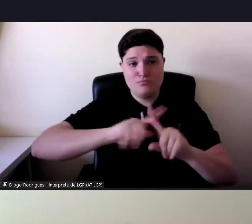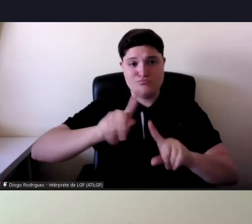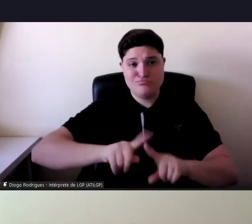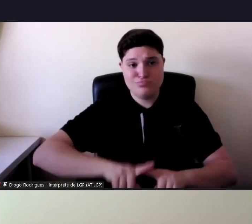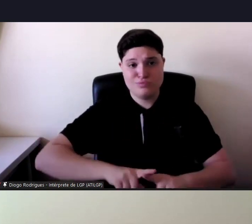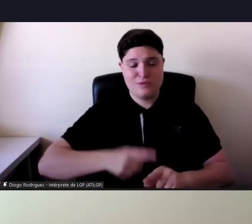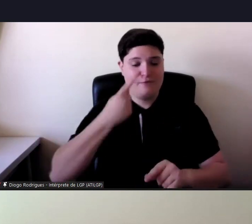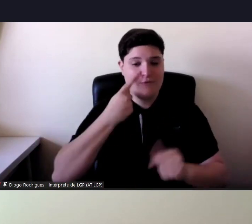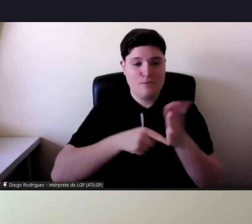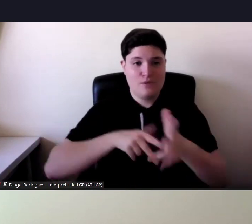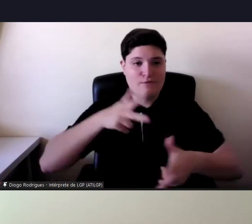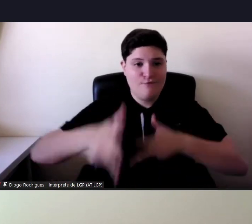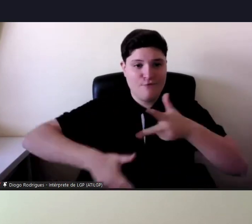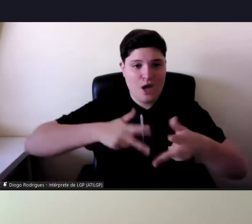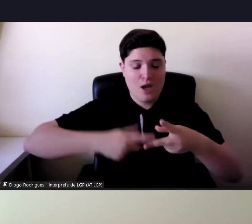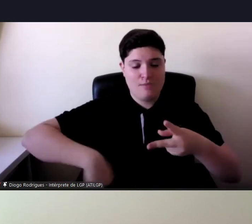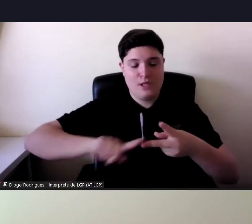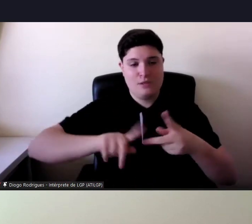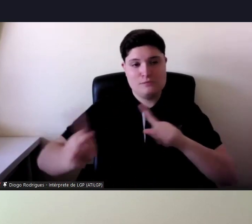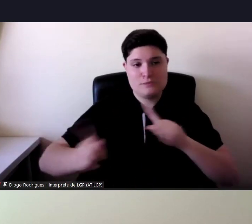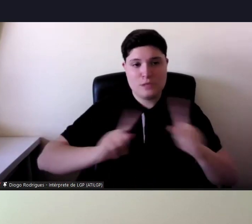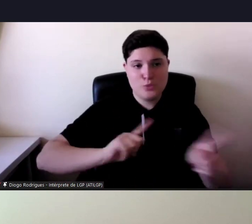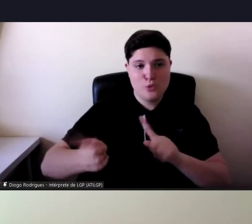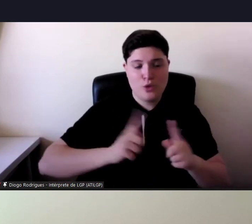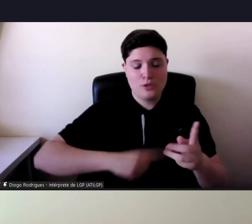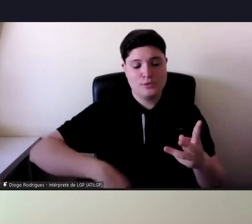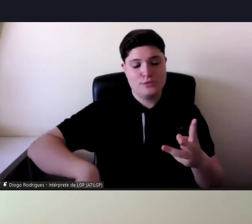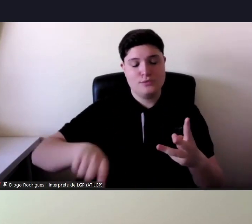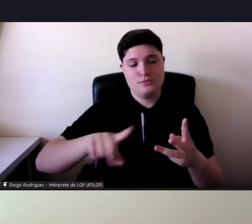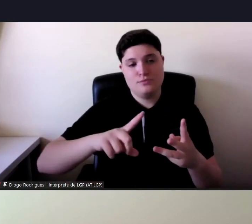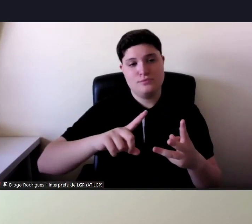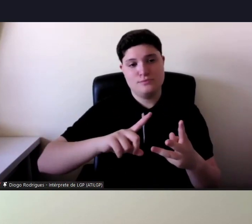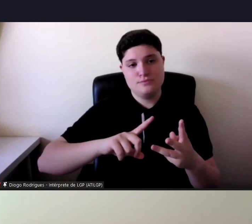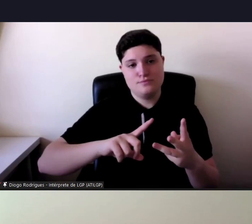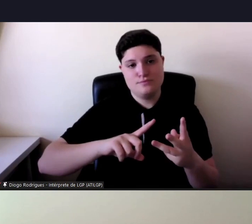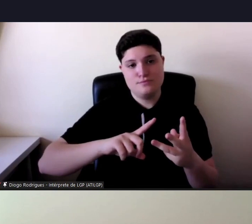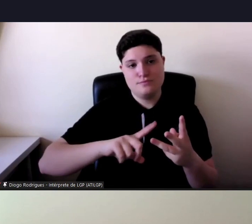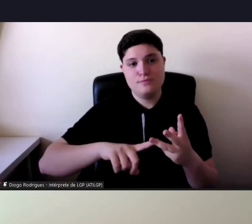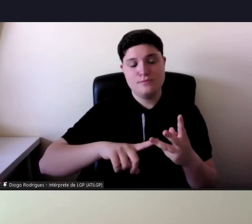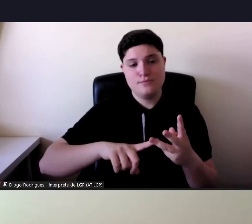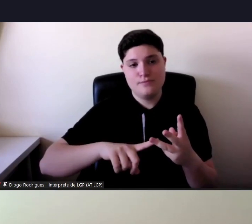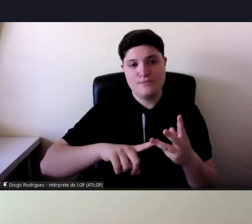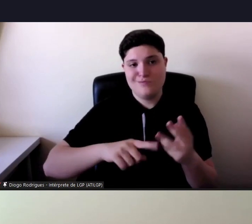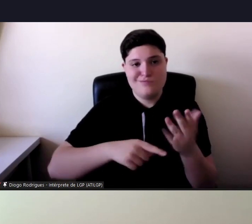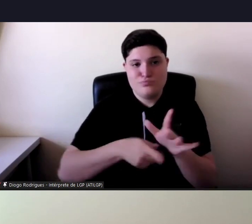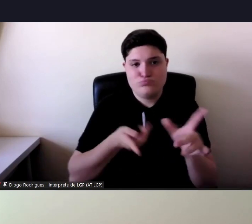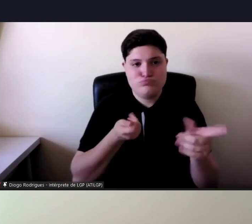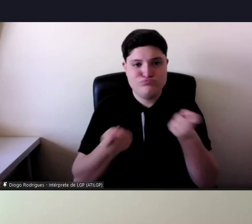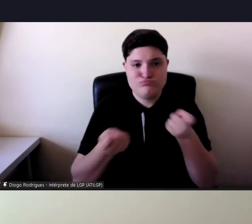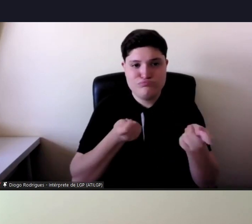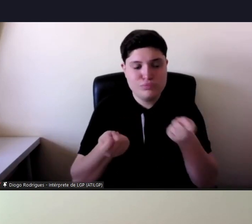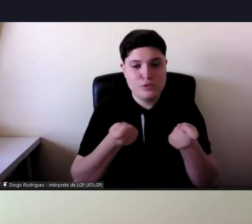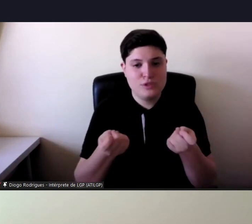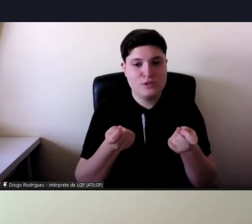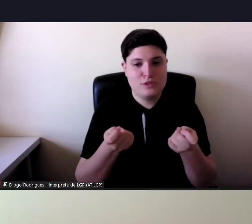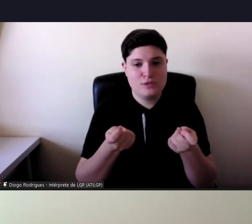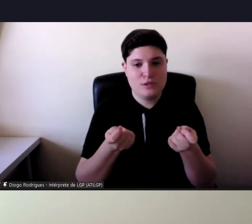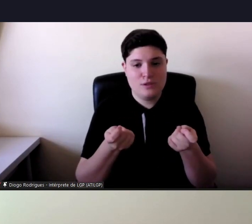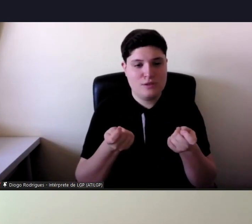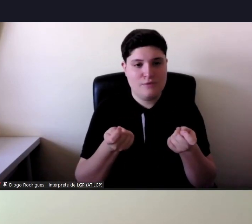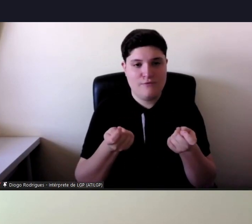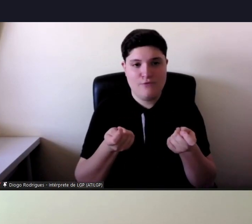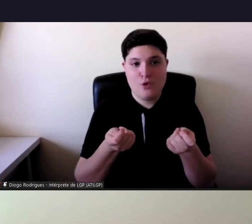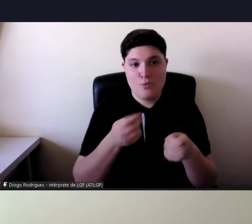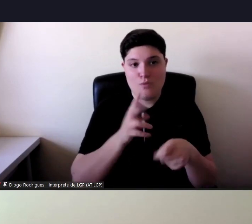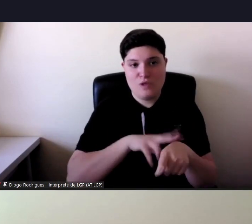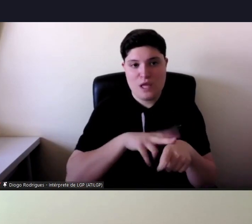apenas territorial, em que a dimensão funcional não existe, em que existe esta luta entre dois, não é propriamente a